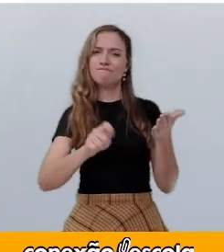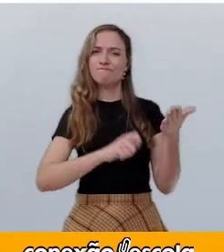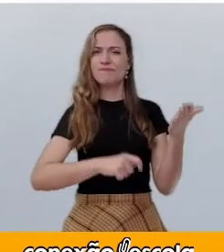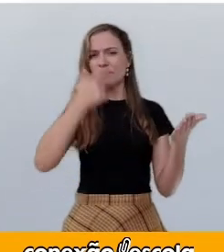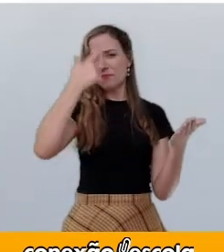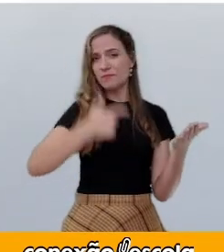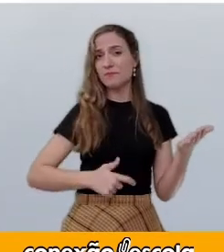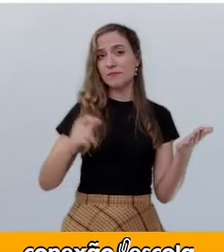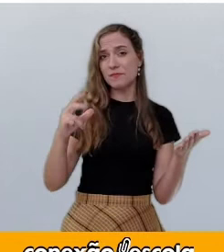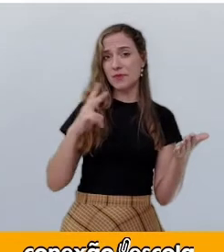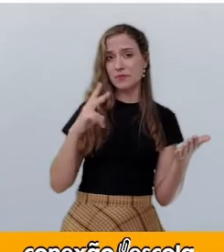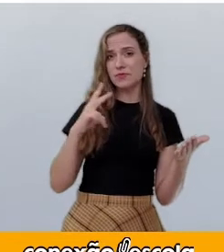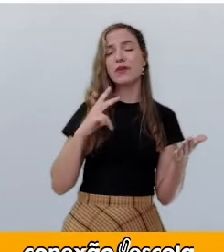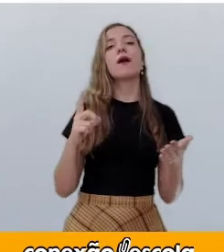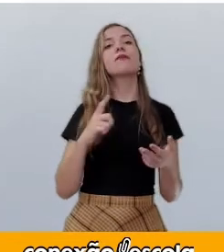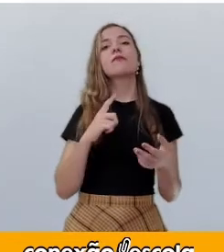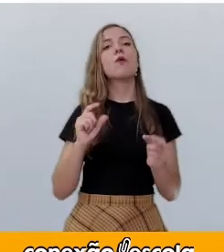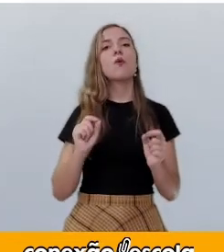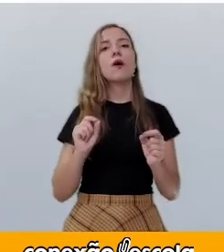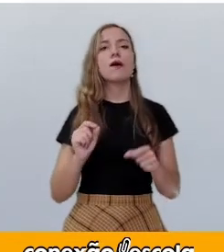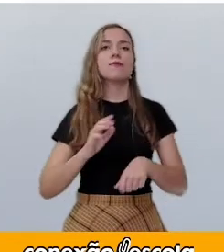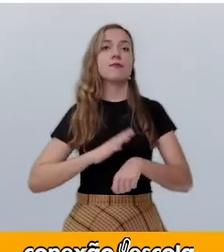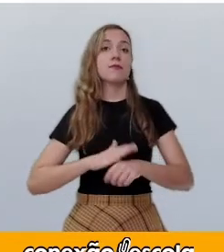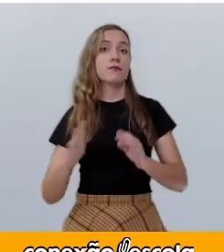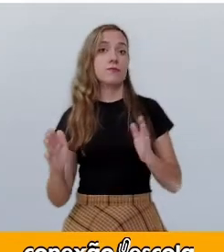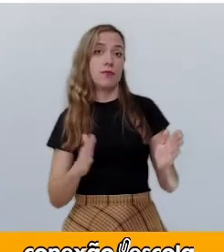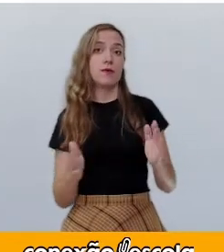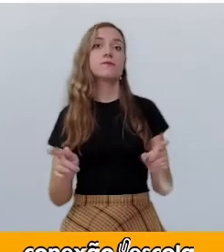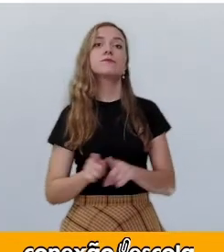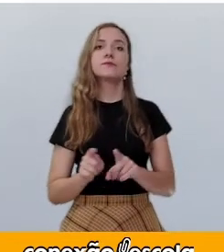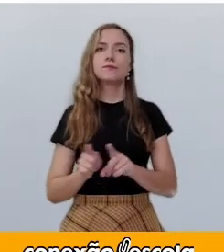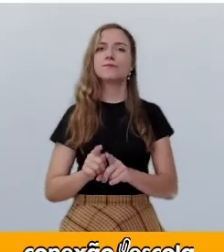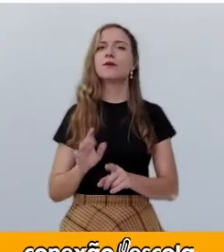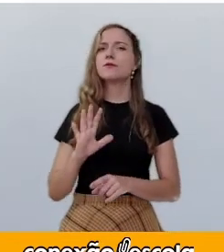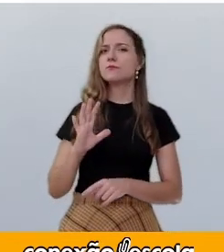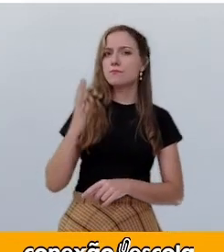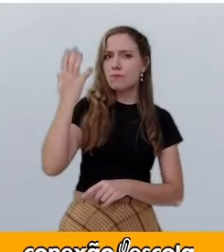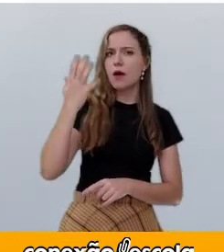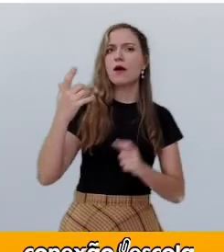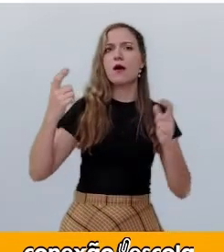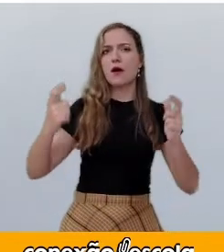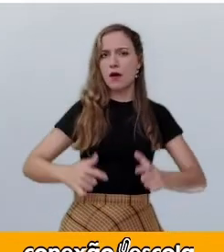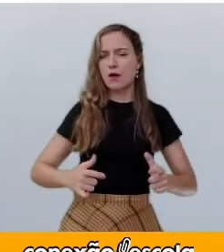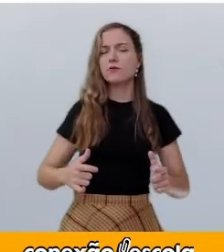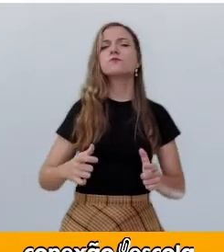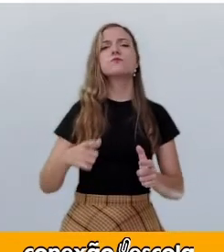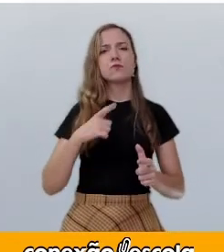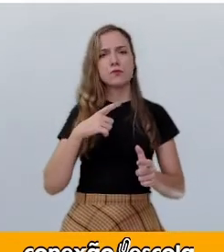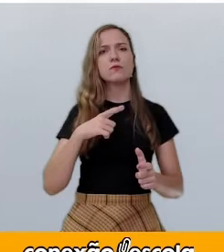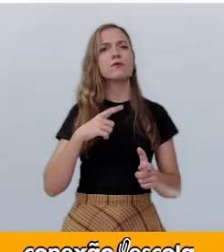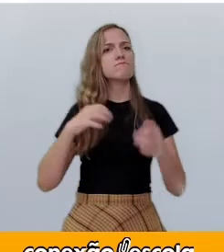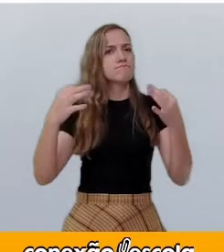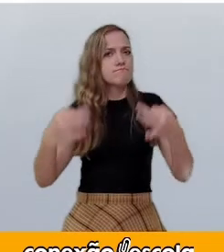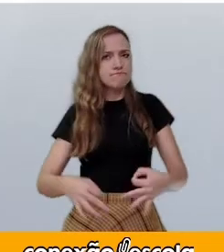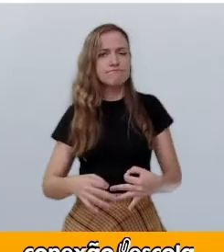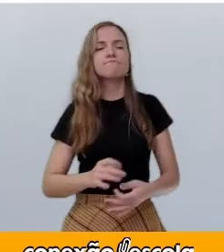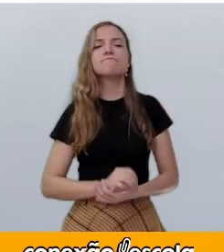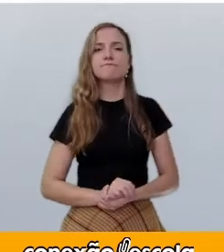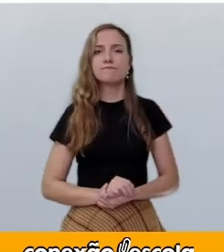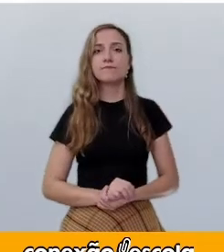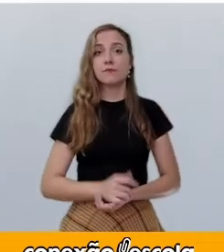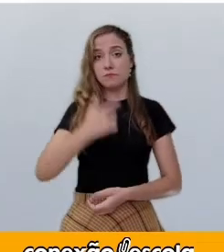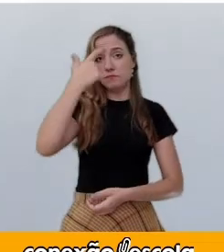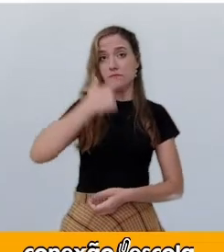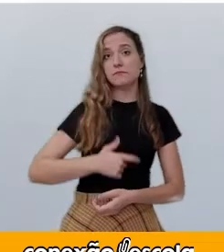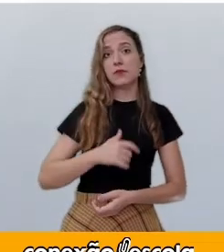apresenta tempo e espaço bem definidos e o